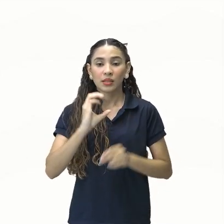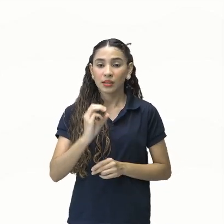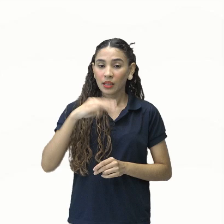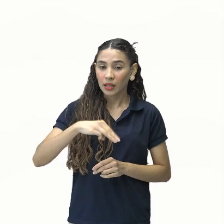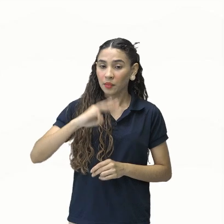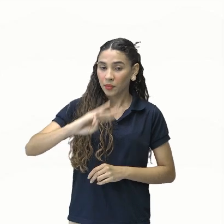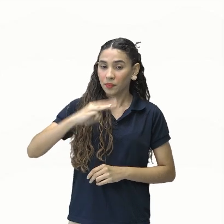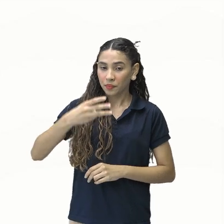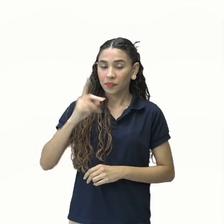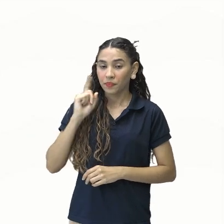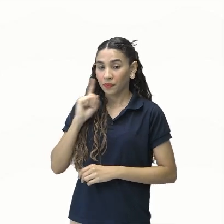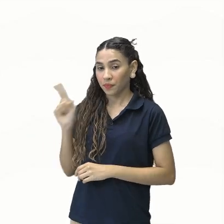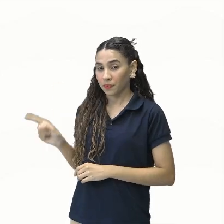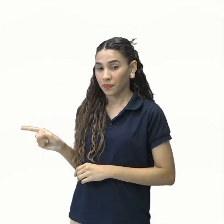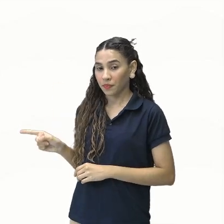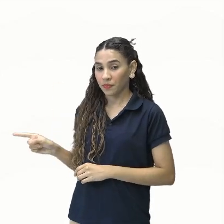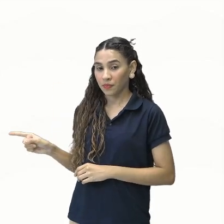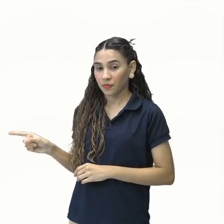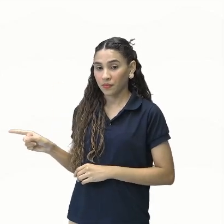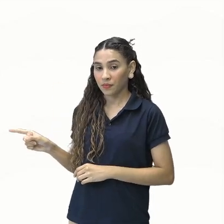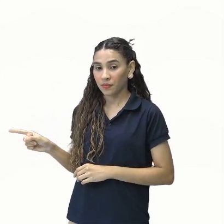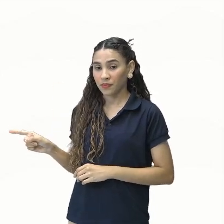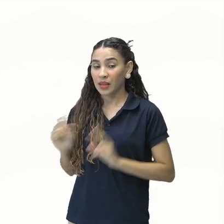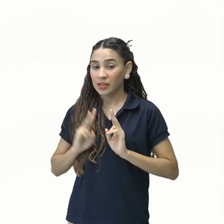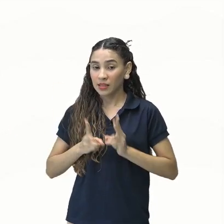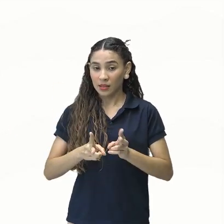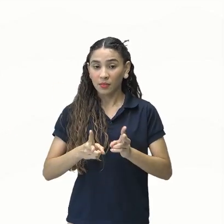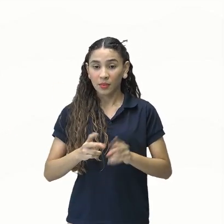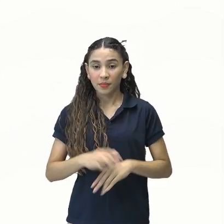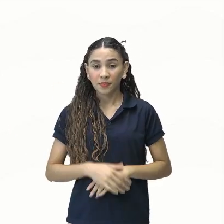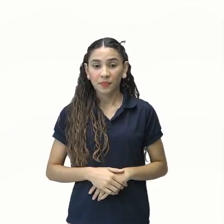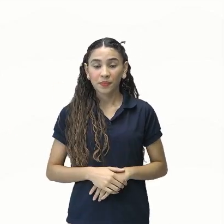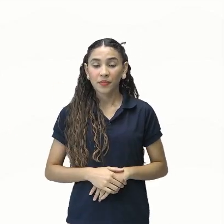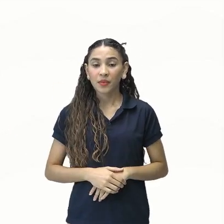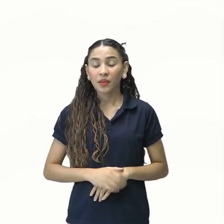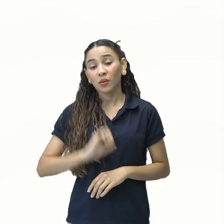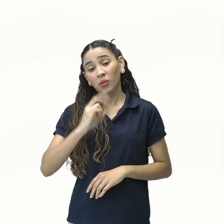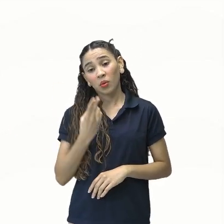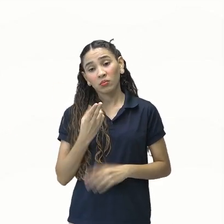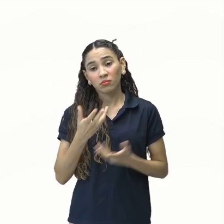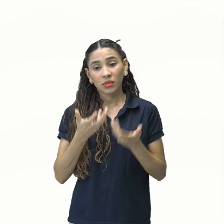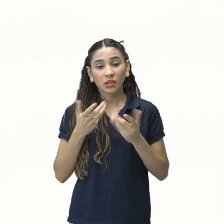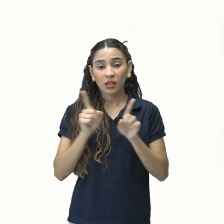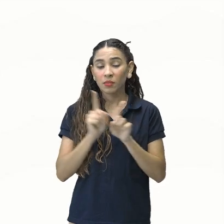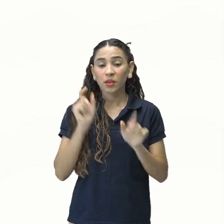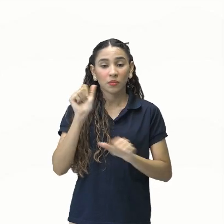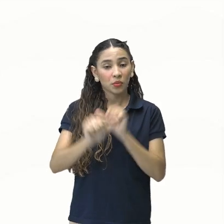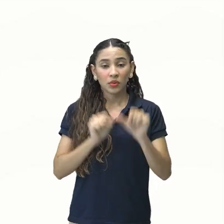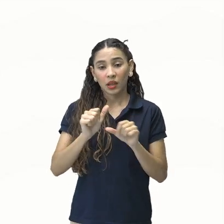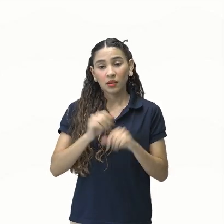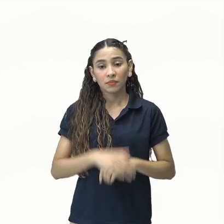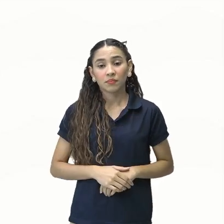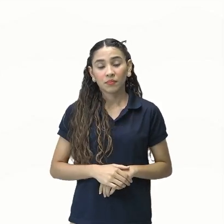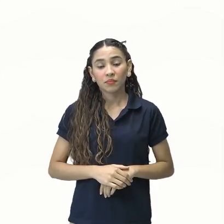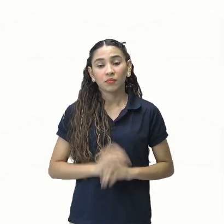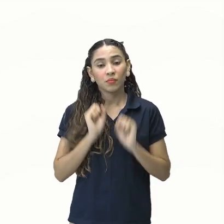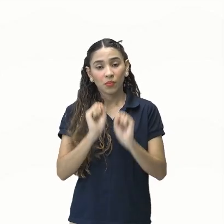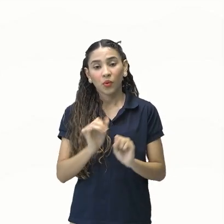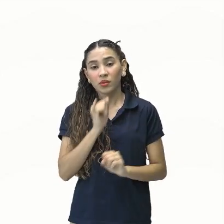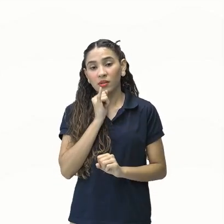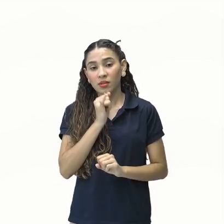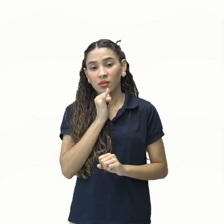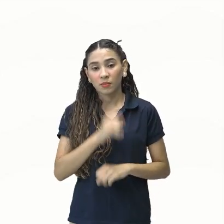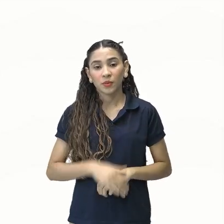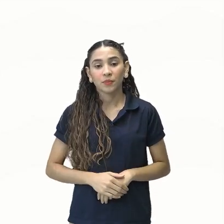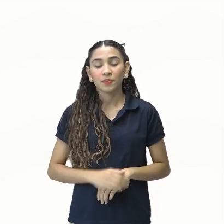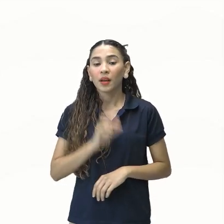a mesma unidade de medida, ok? Ou, se eu quiser converter, eu posso dizer